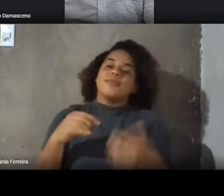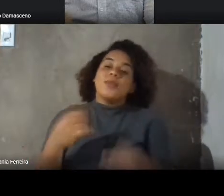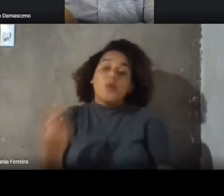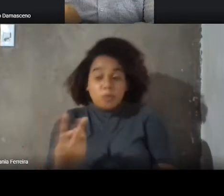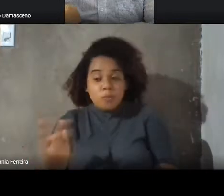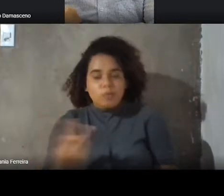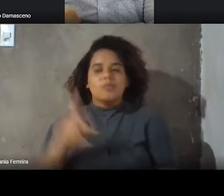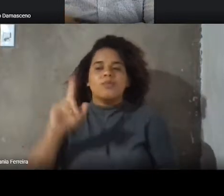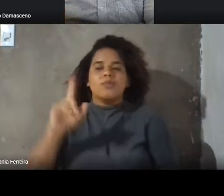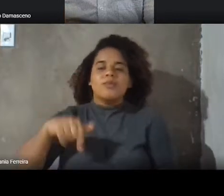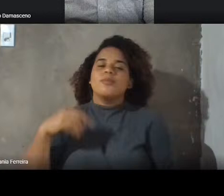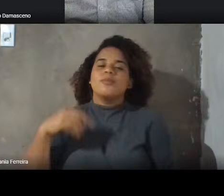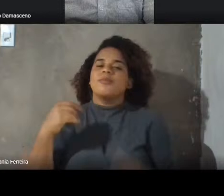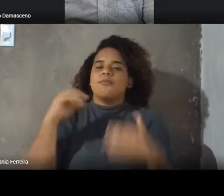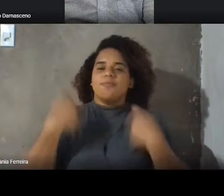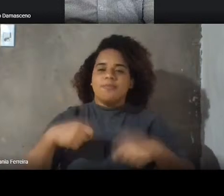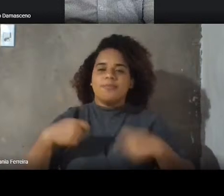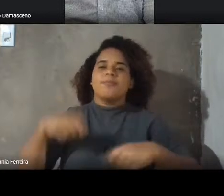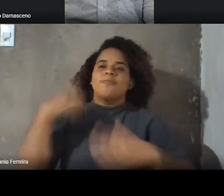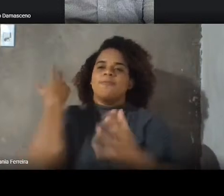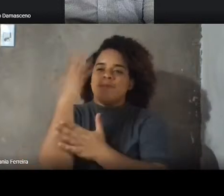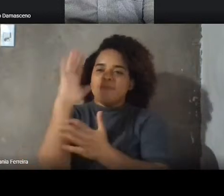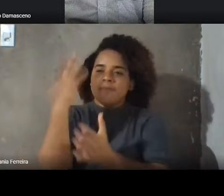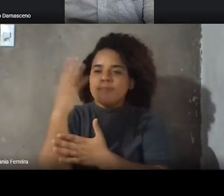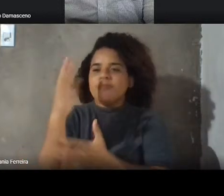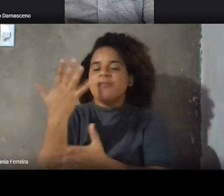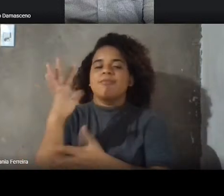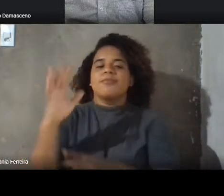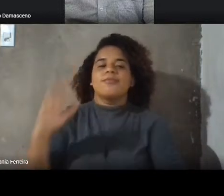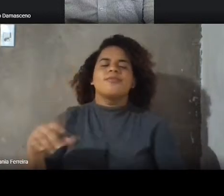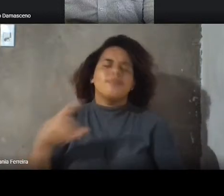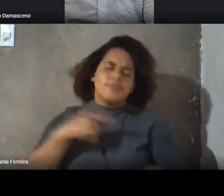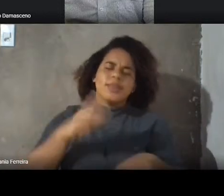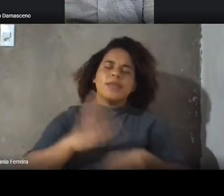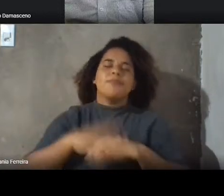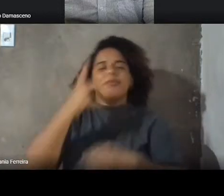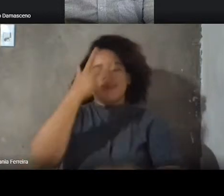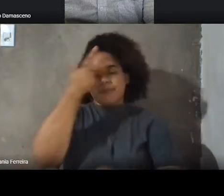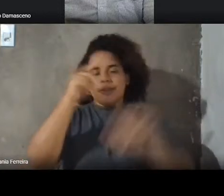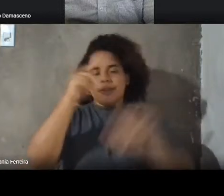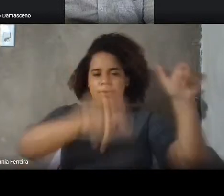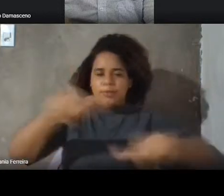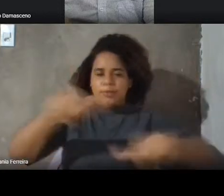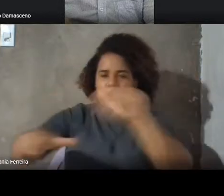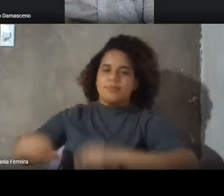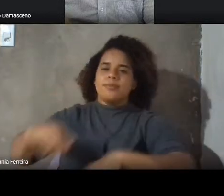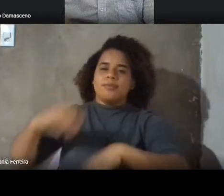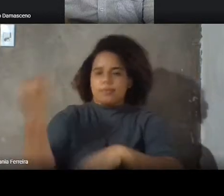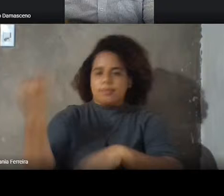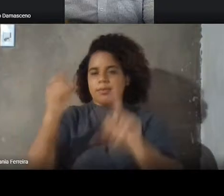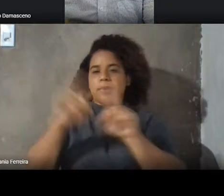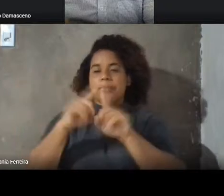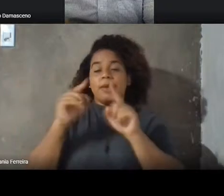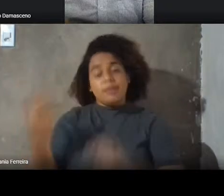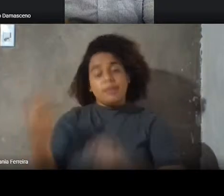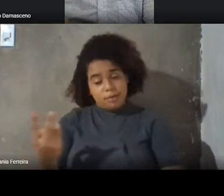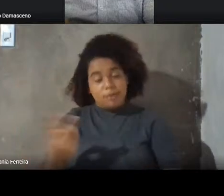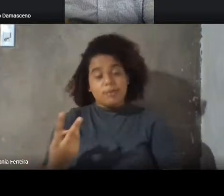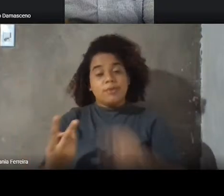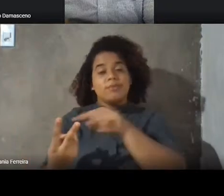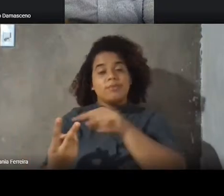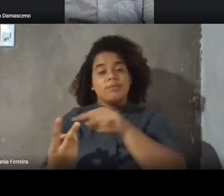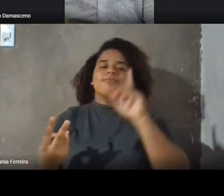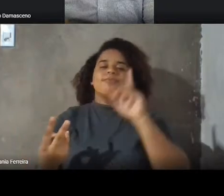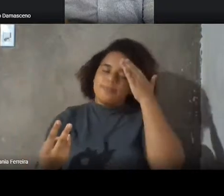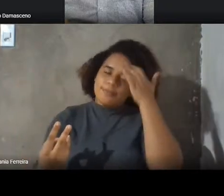que bater palmas para esses dois caras. Tem muito mais gente, com certeza, mas eu digo é porque esses dois, eu tenho certeza que